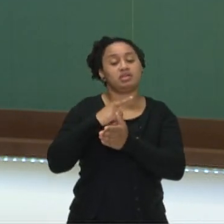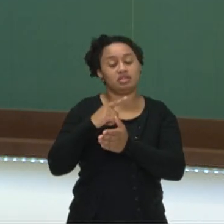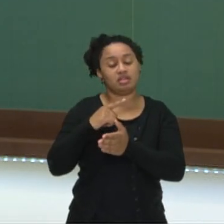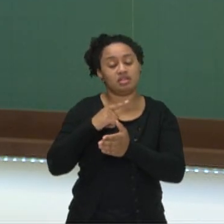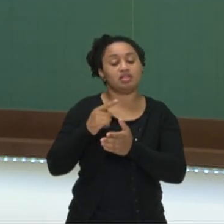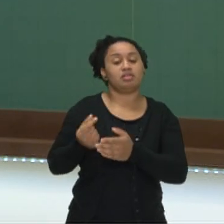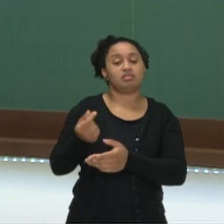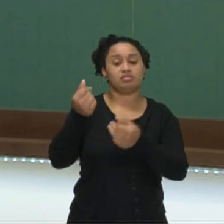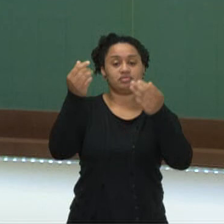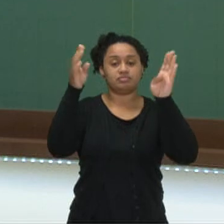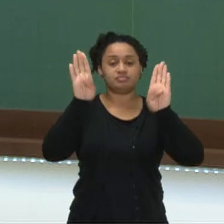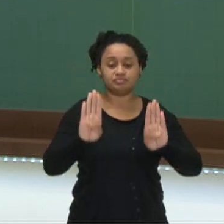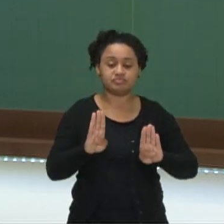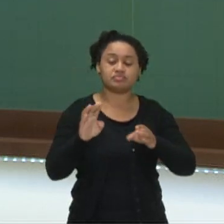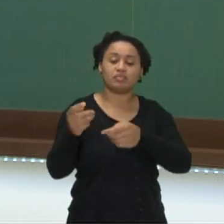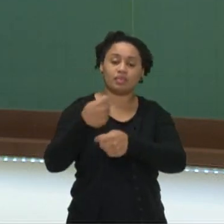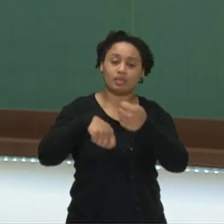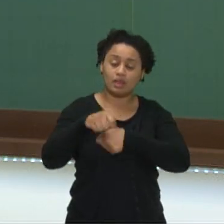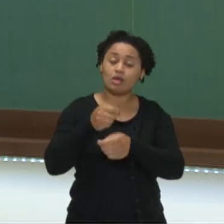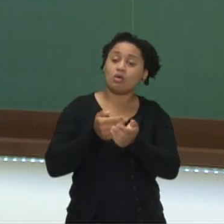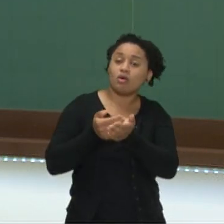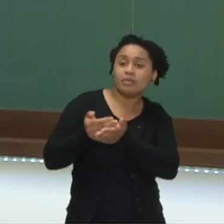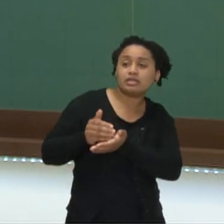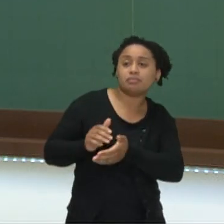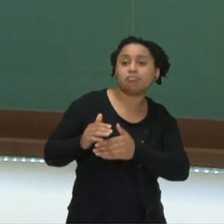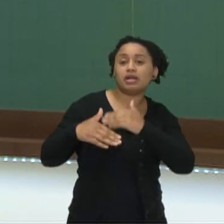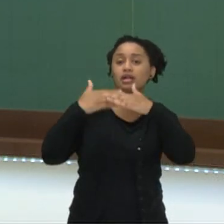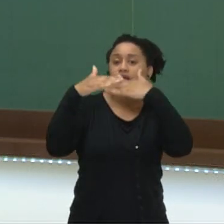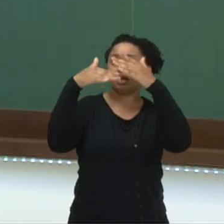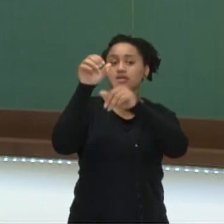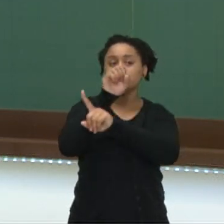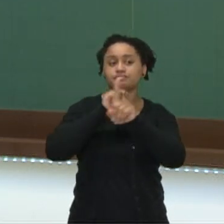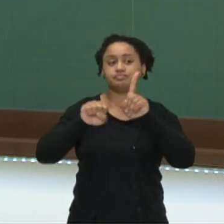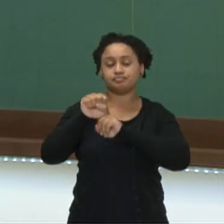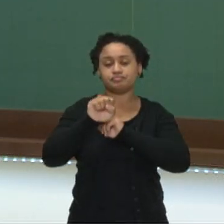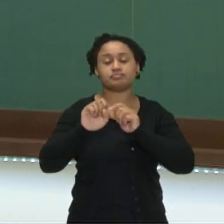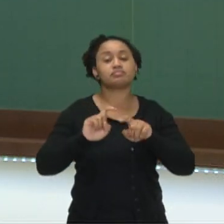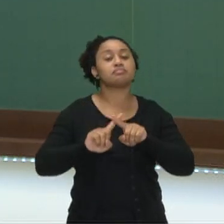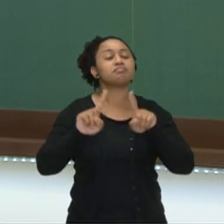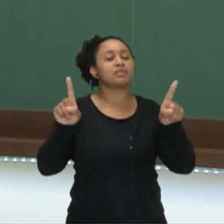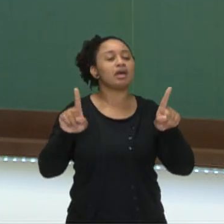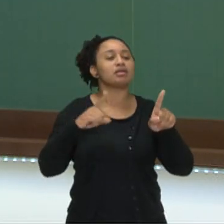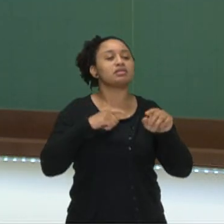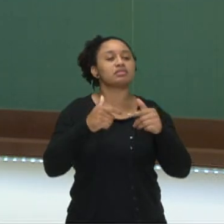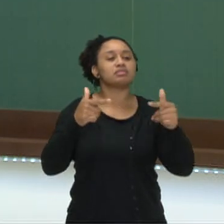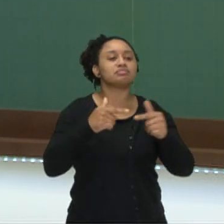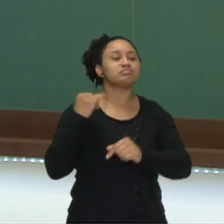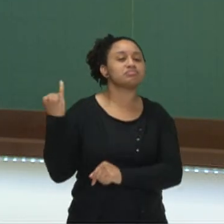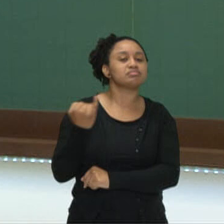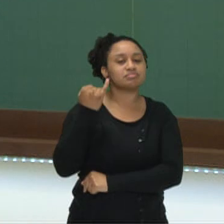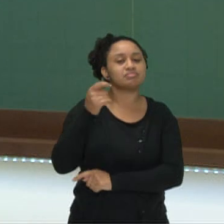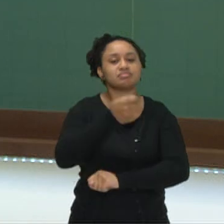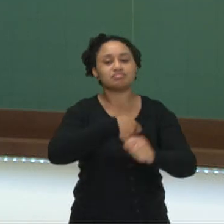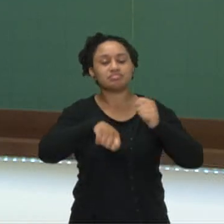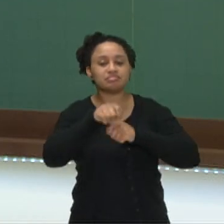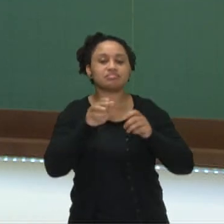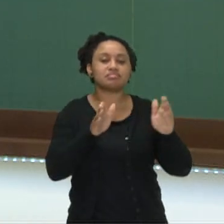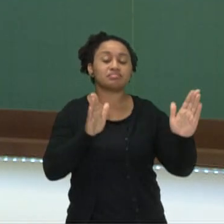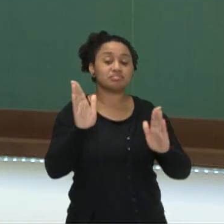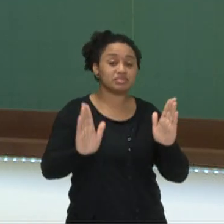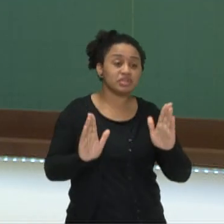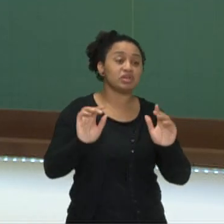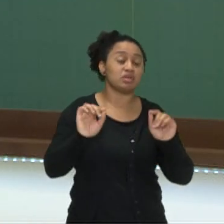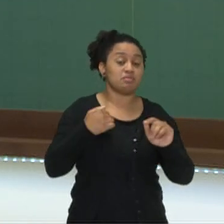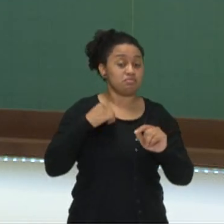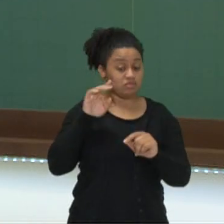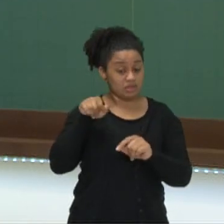e os burgueses e esses comerciantes que vão ascender socialmente. Mas a gente tem um elemento muito importante para o comércio dessa época, inclusive para